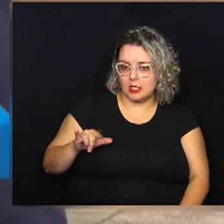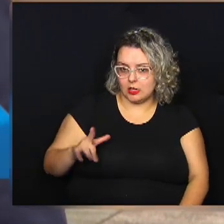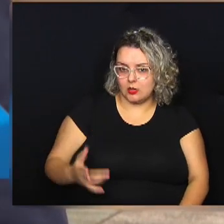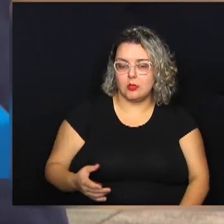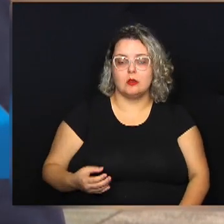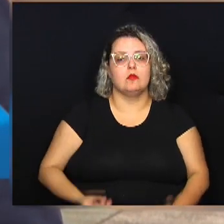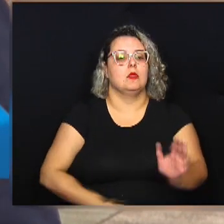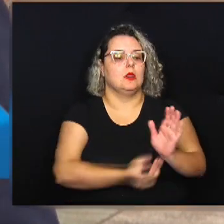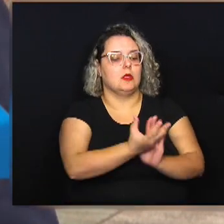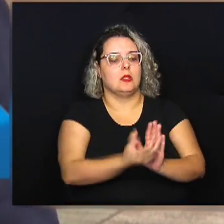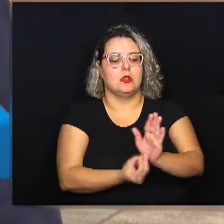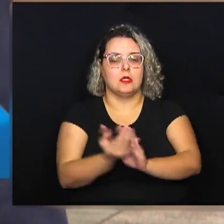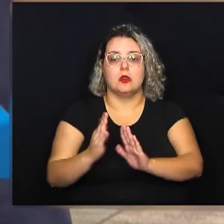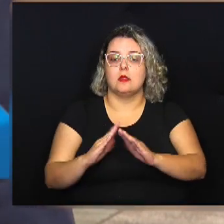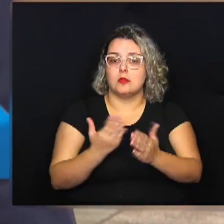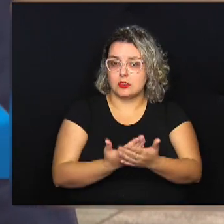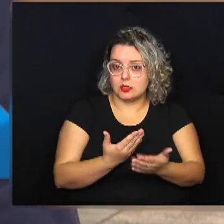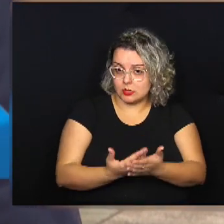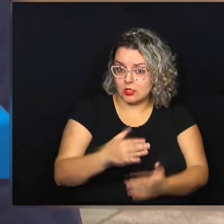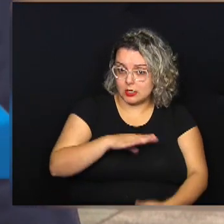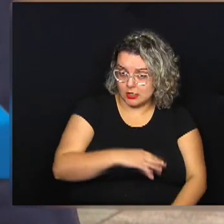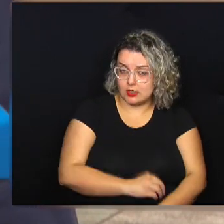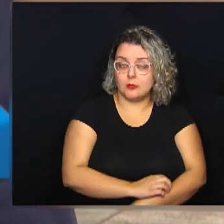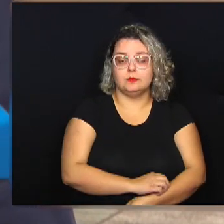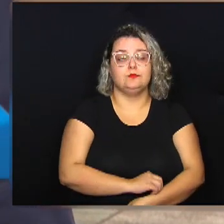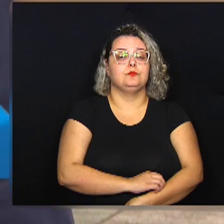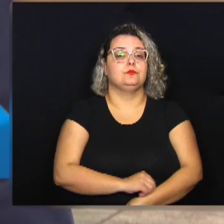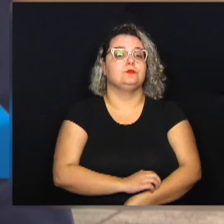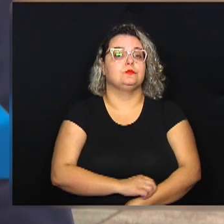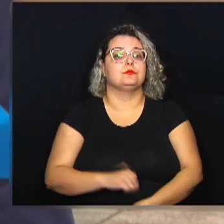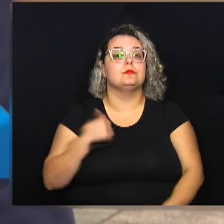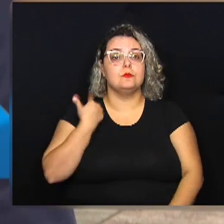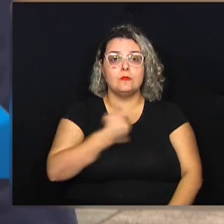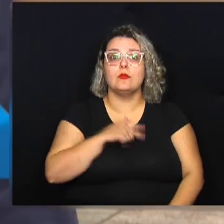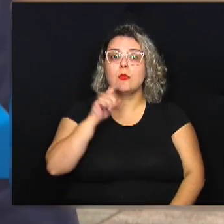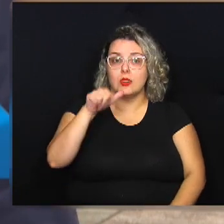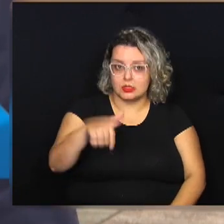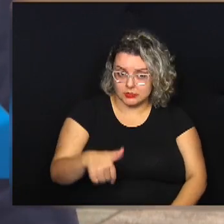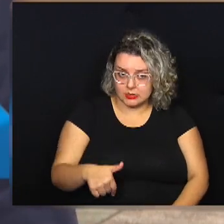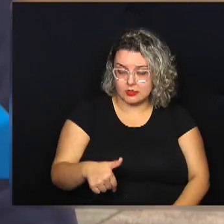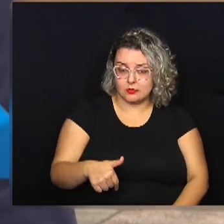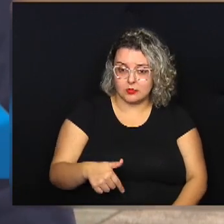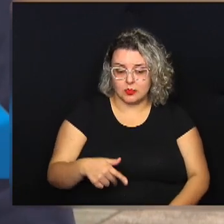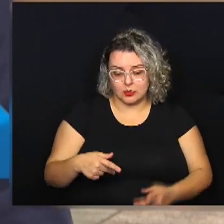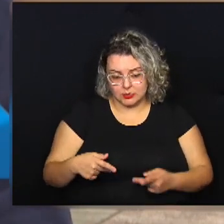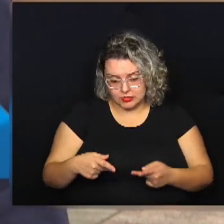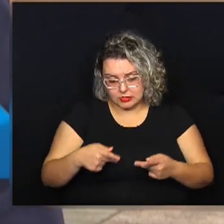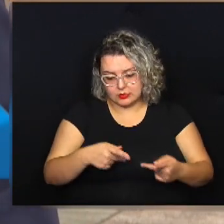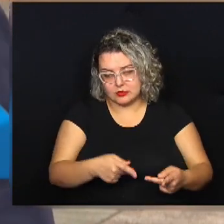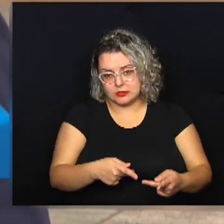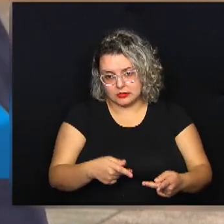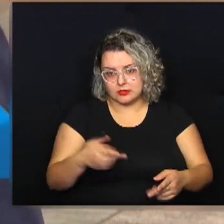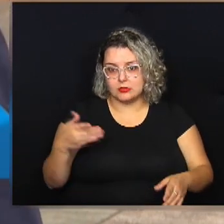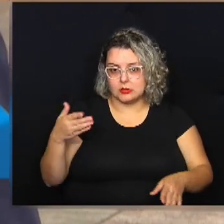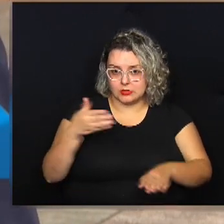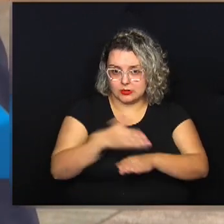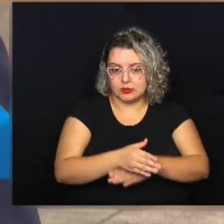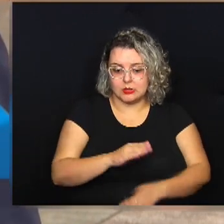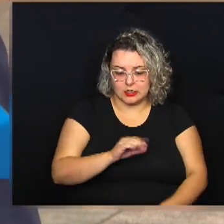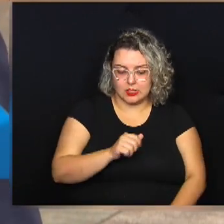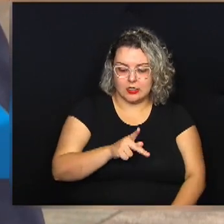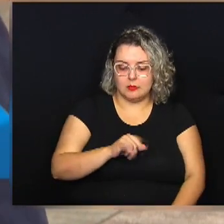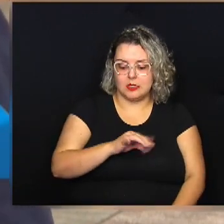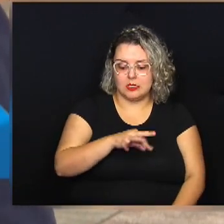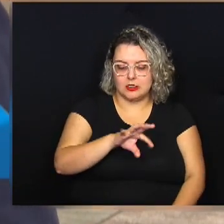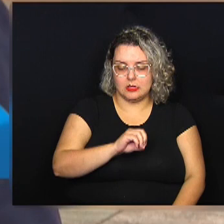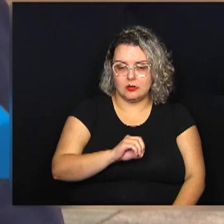escolas também nos municípios. E nós vamos, após essa visita participação do capitão Davi, nós